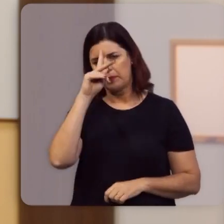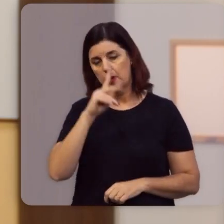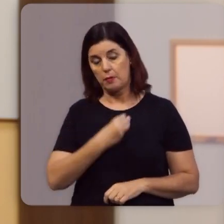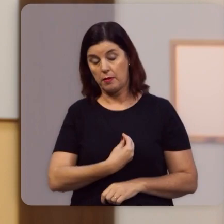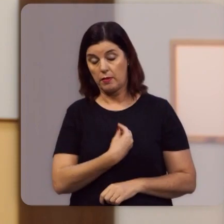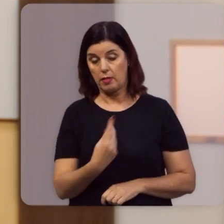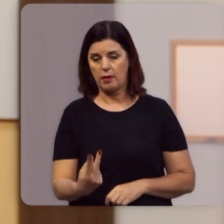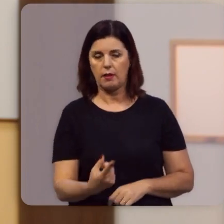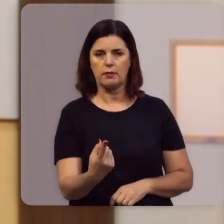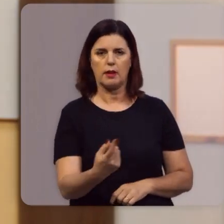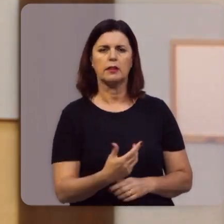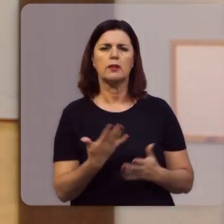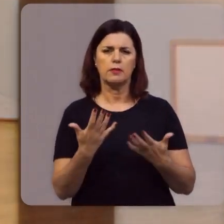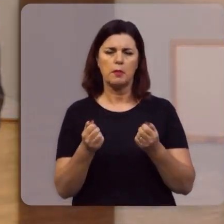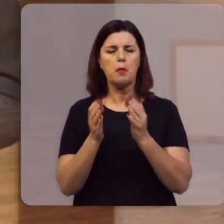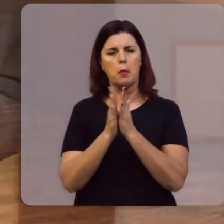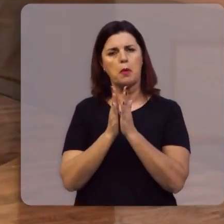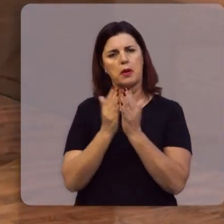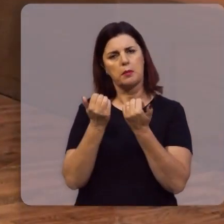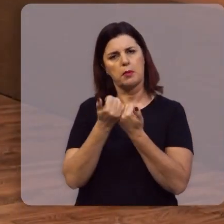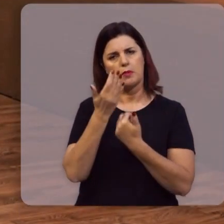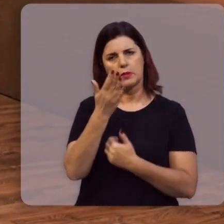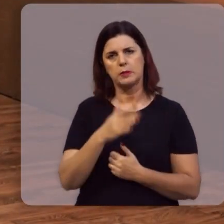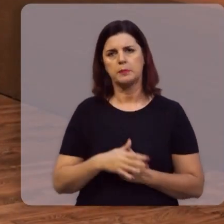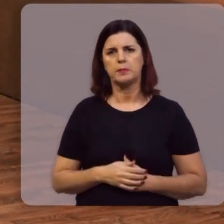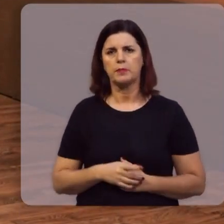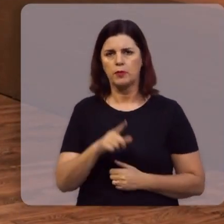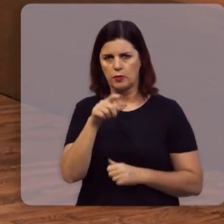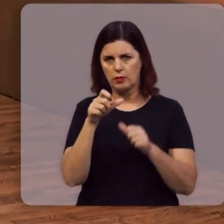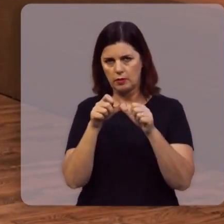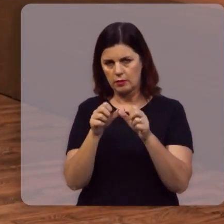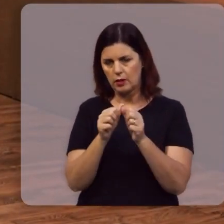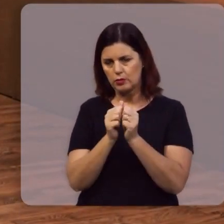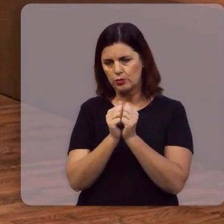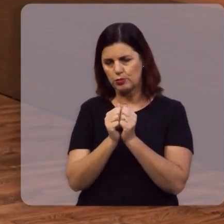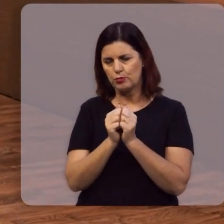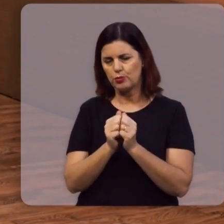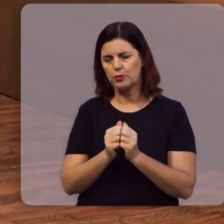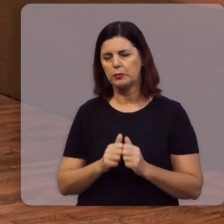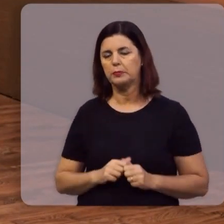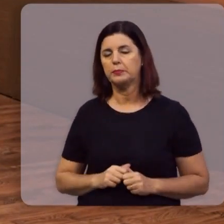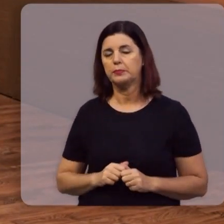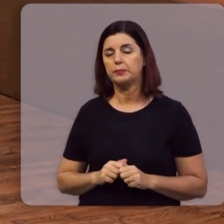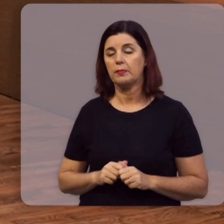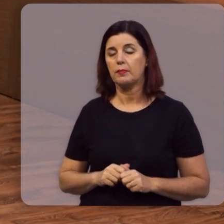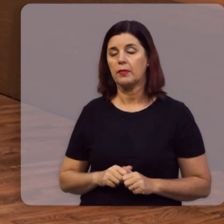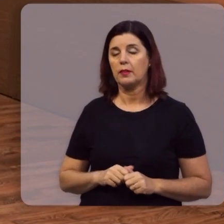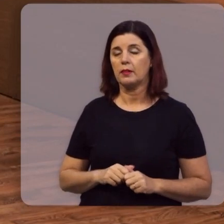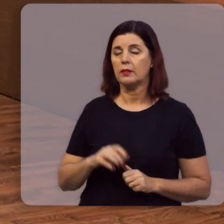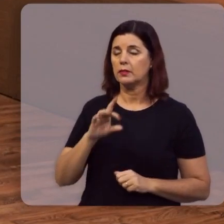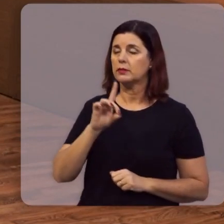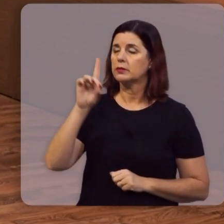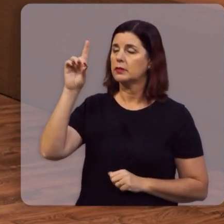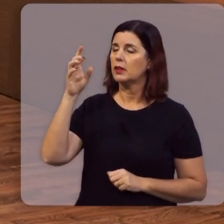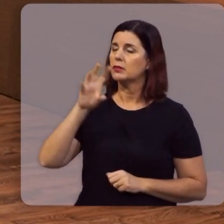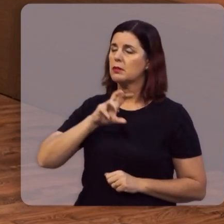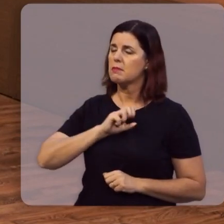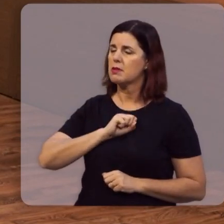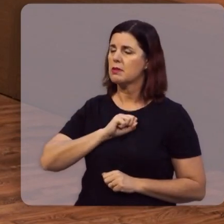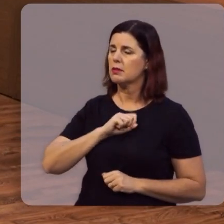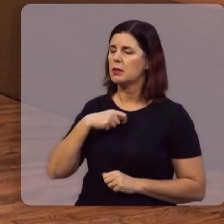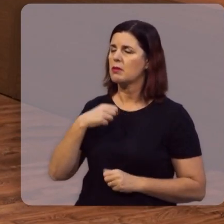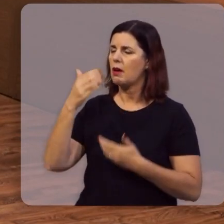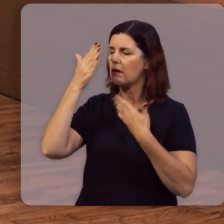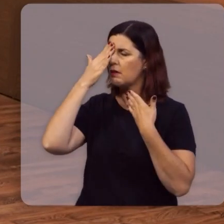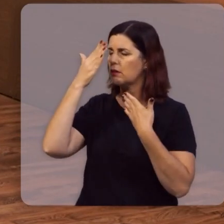vida eterna. Eu vou orar com você. Onde você está, ore comigo, por favor. Deus querido, eu quero te